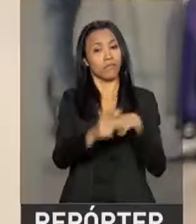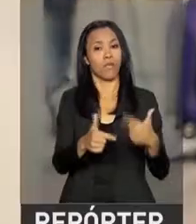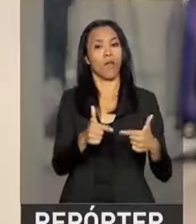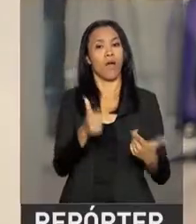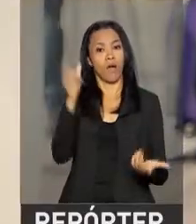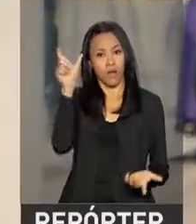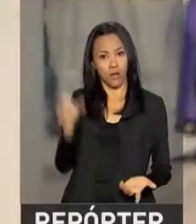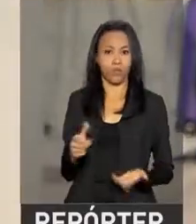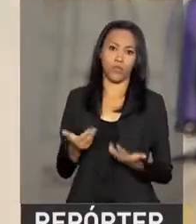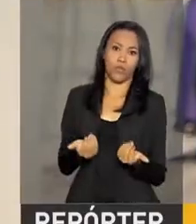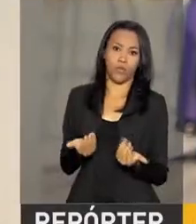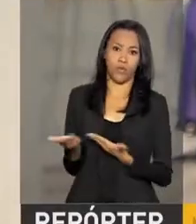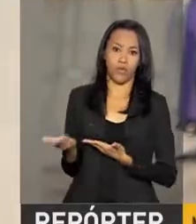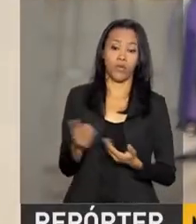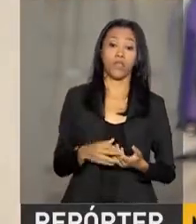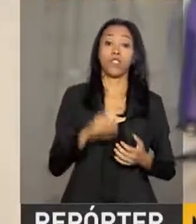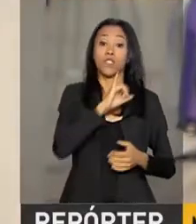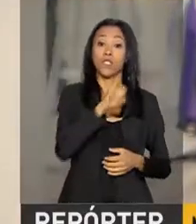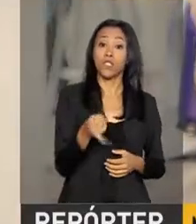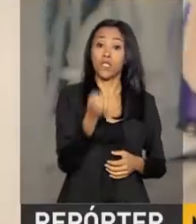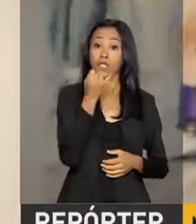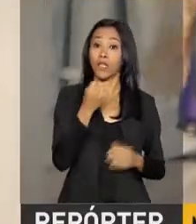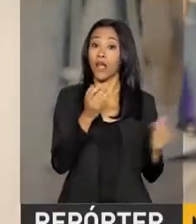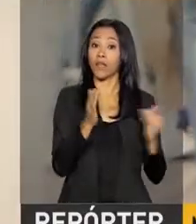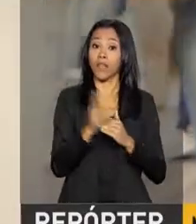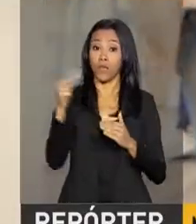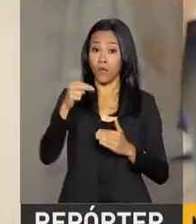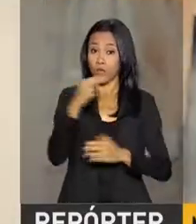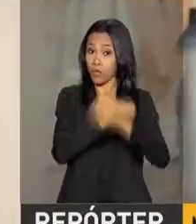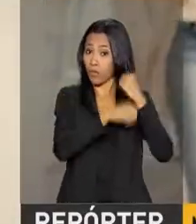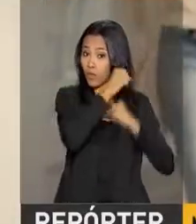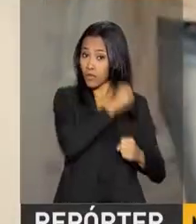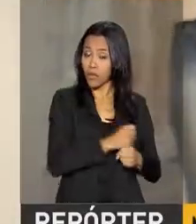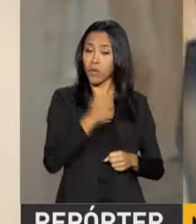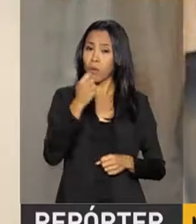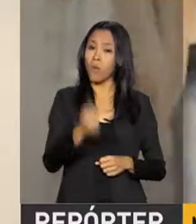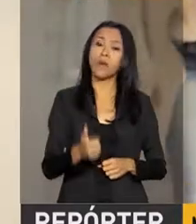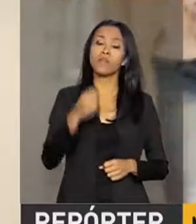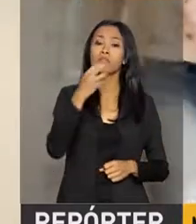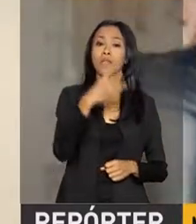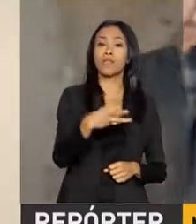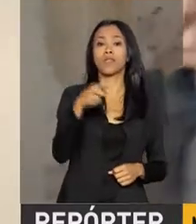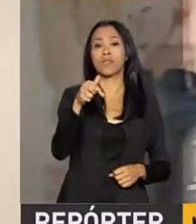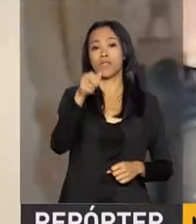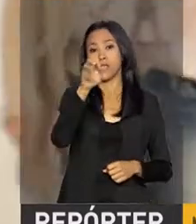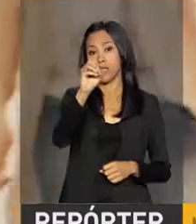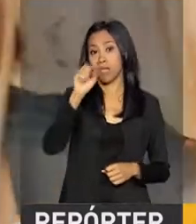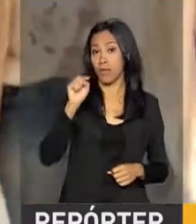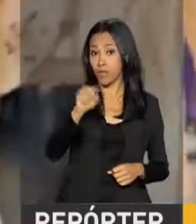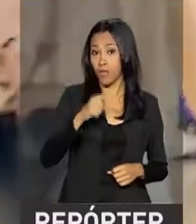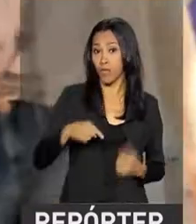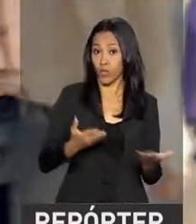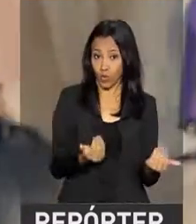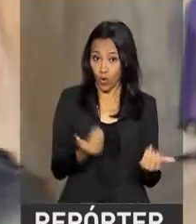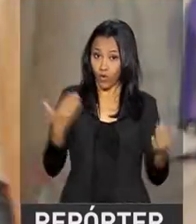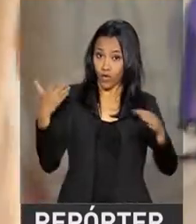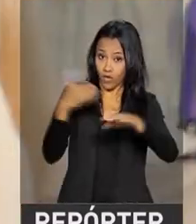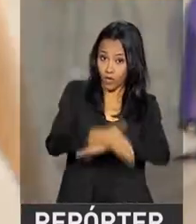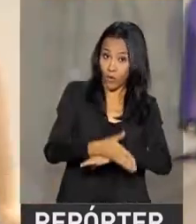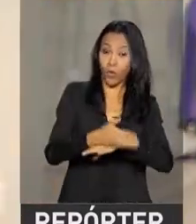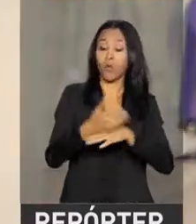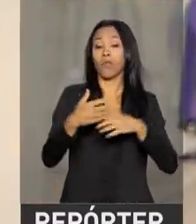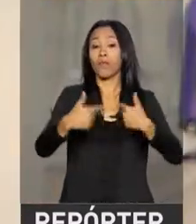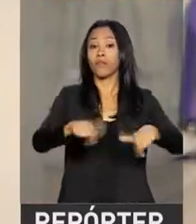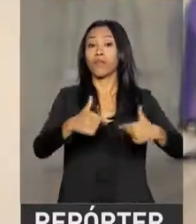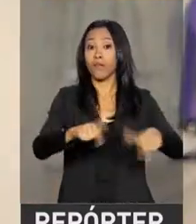ele de janeiro a novembro do ano passado quase 370 mil jovens entraram no mercado de trabalho como aprendizes os